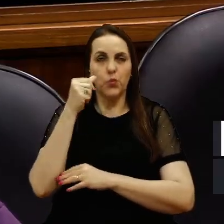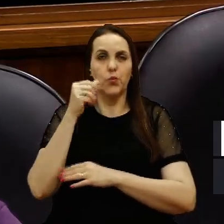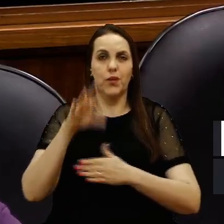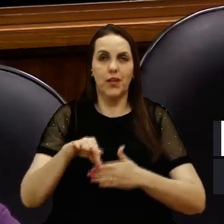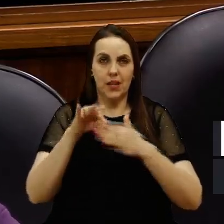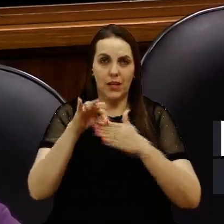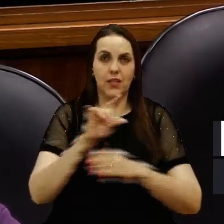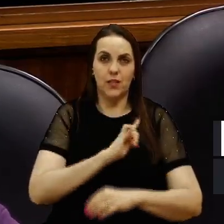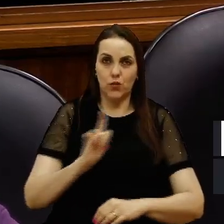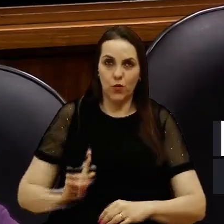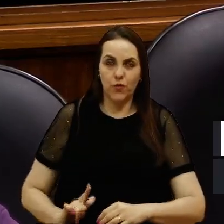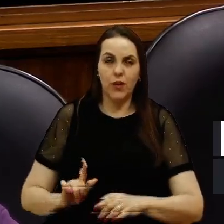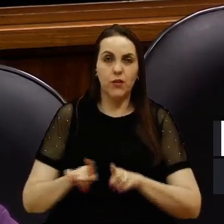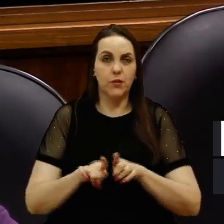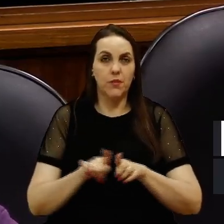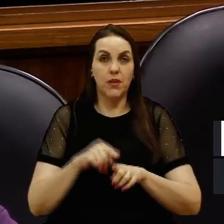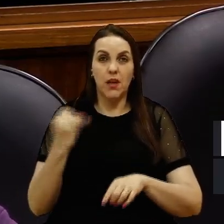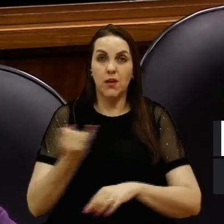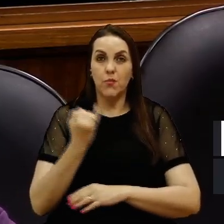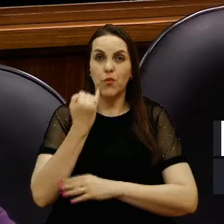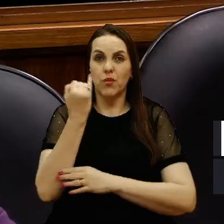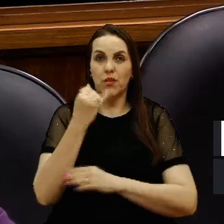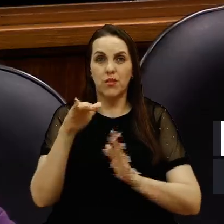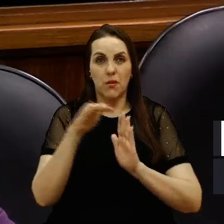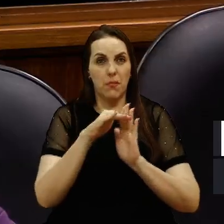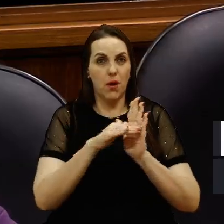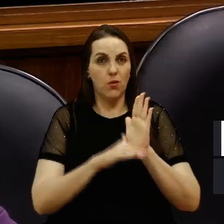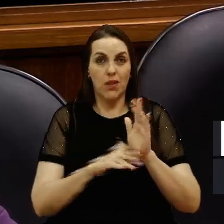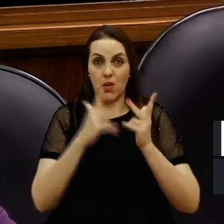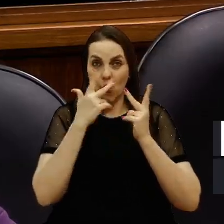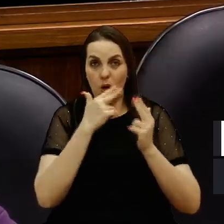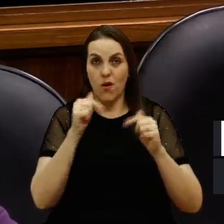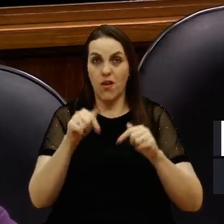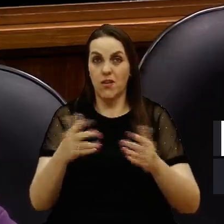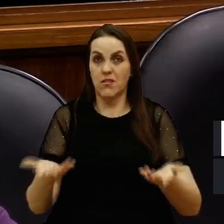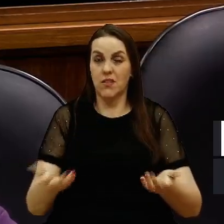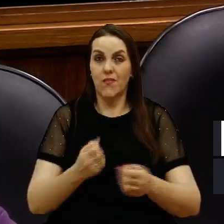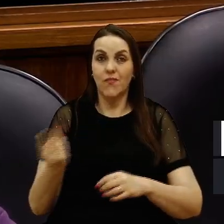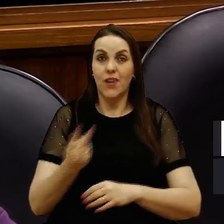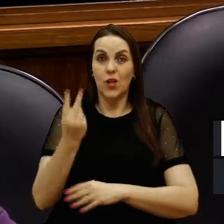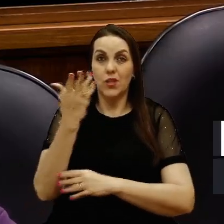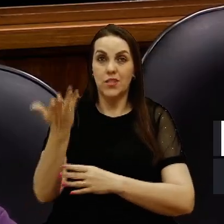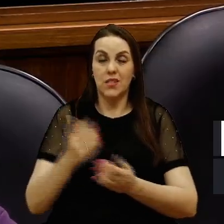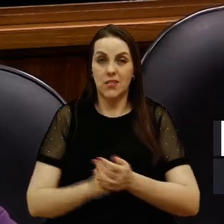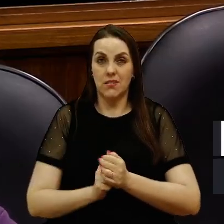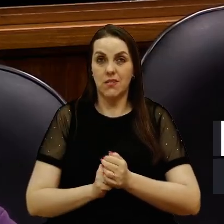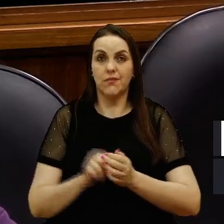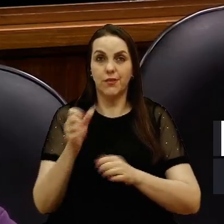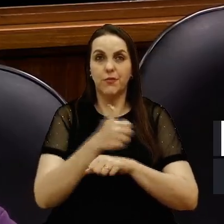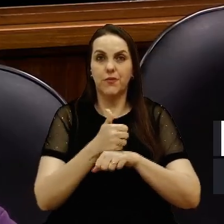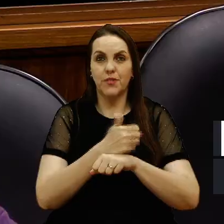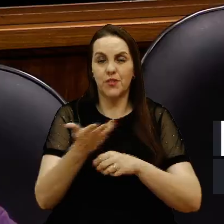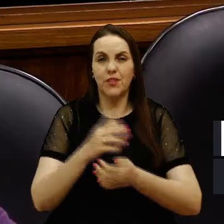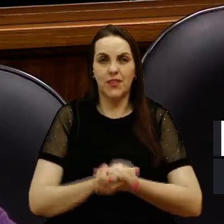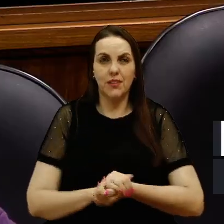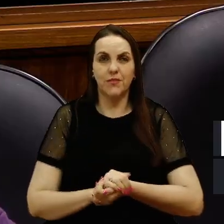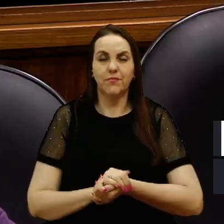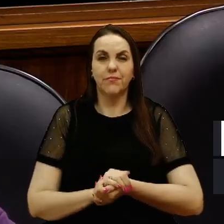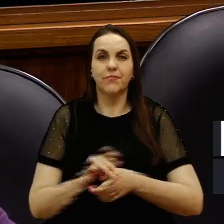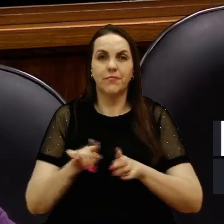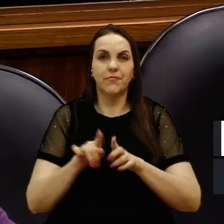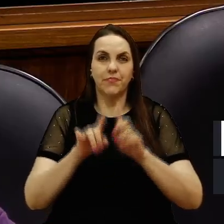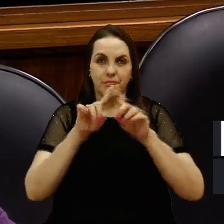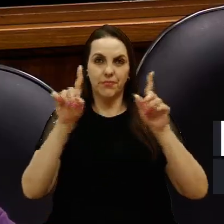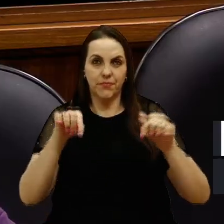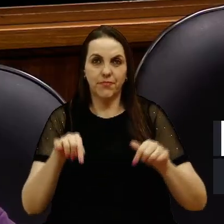com a liderança de governo, a importância de pautas como essa, da valorização dos nossos profissionais, dos